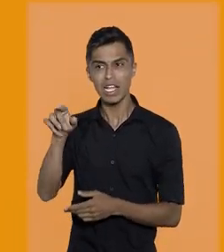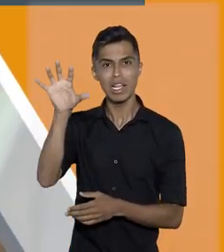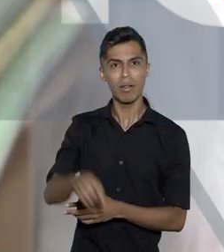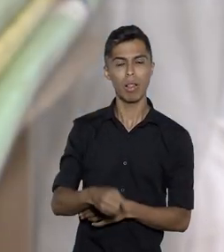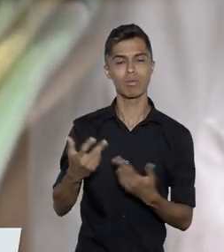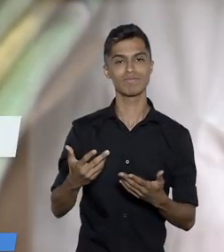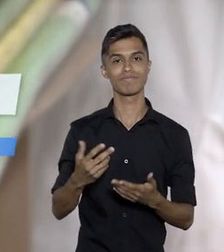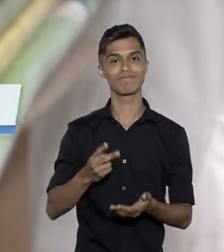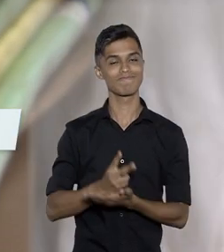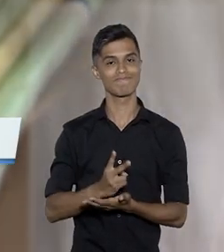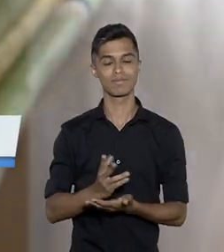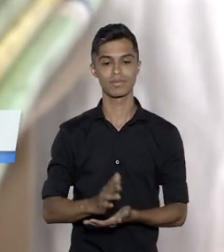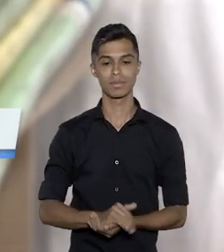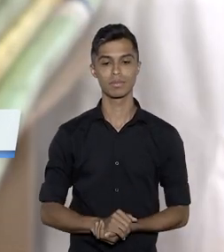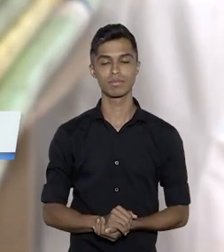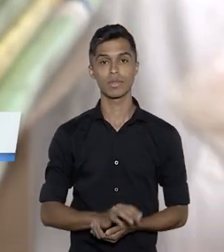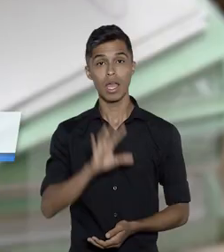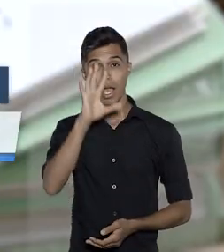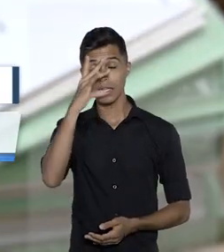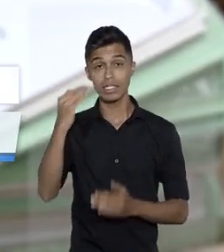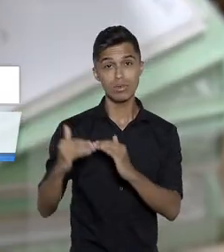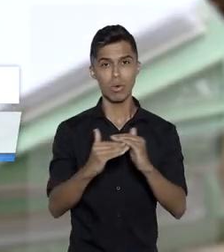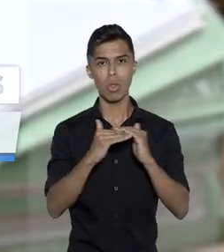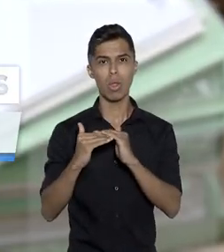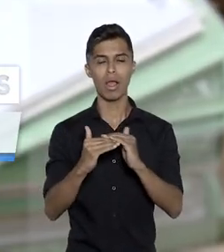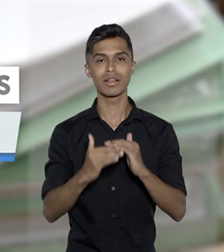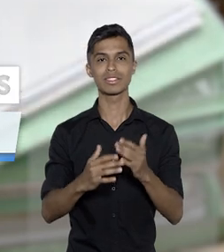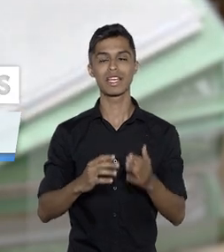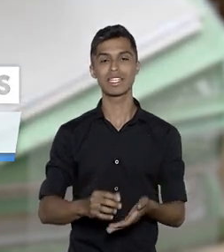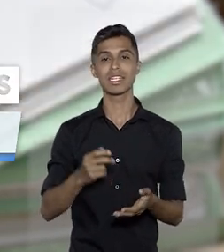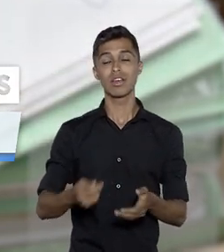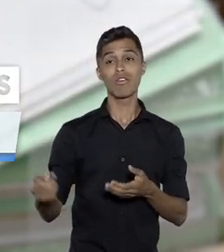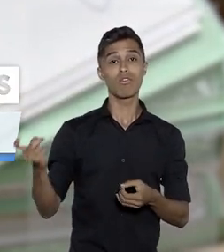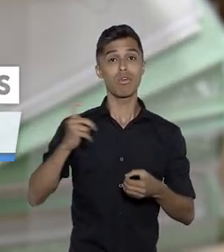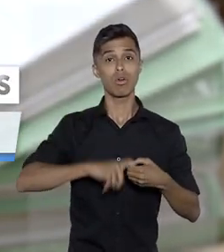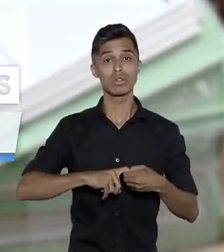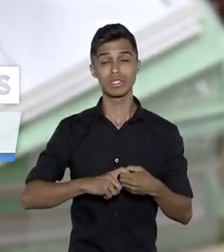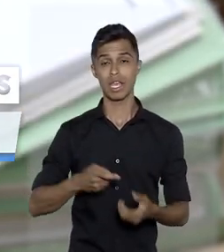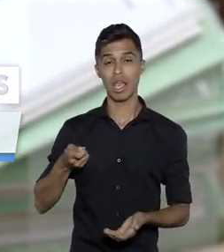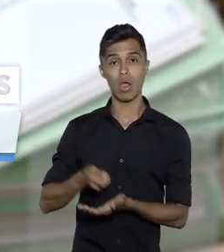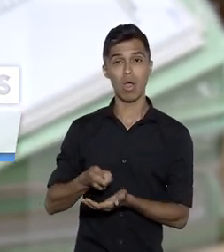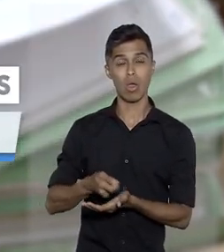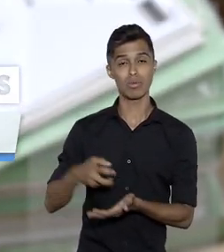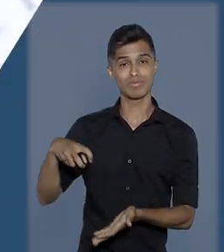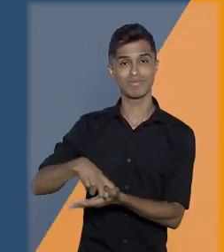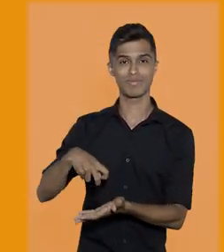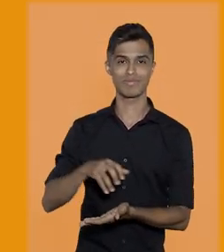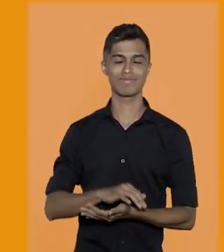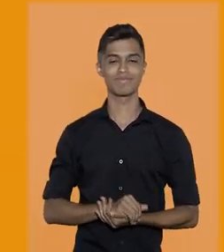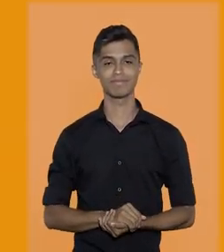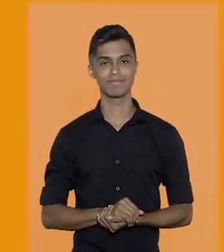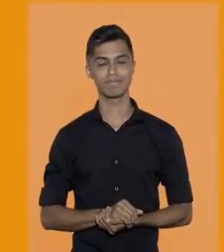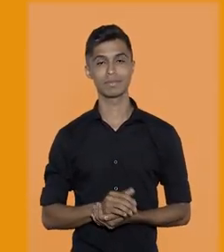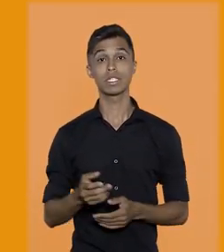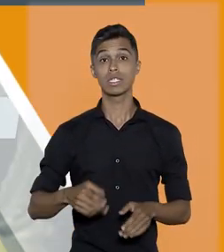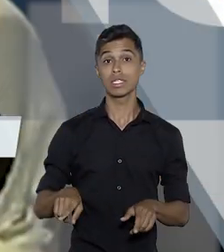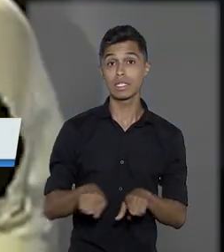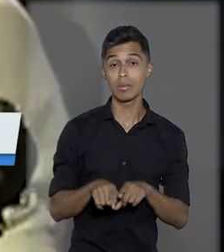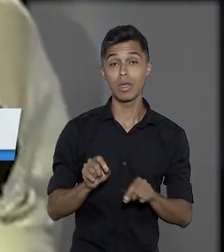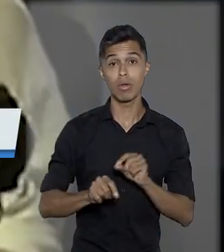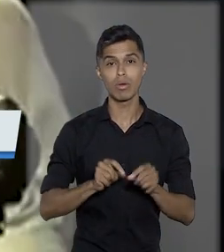admitir a revisão de decisão monocrática que restabeleceu sentença condenatória e mais